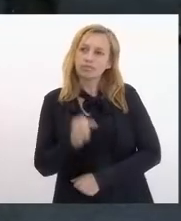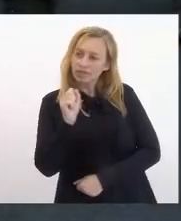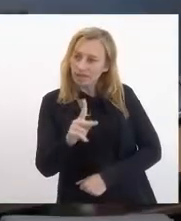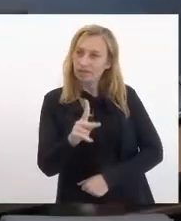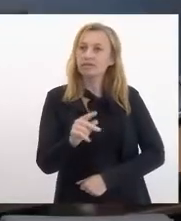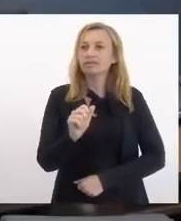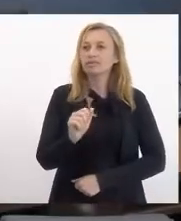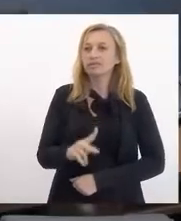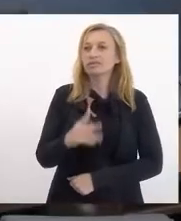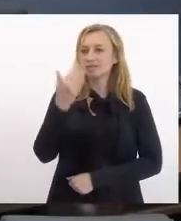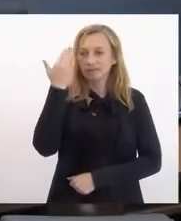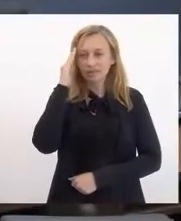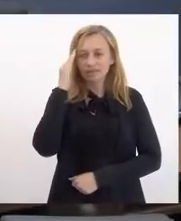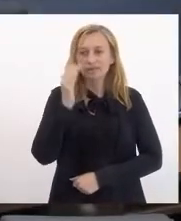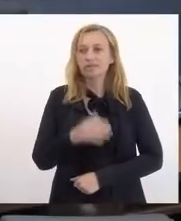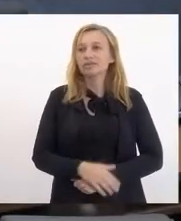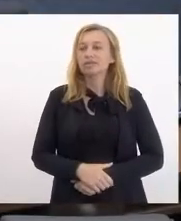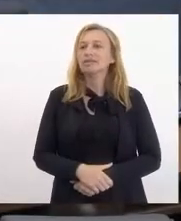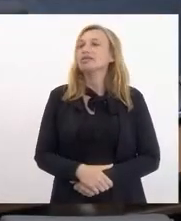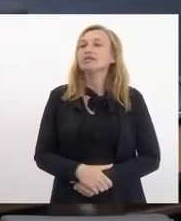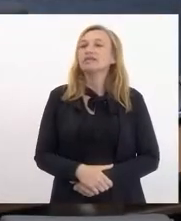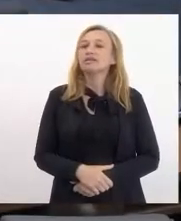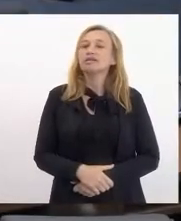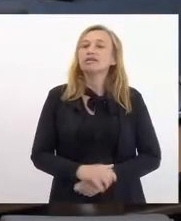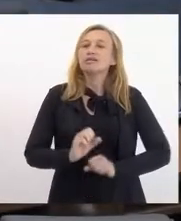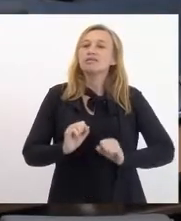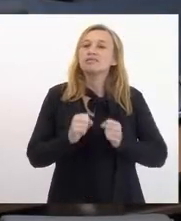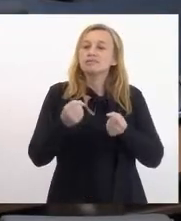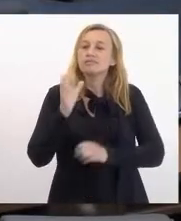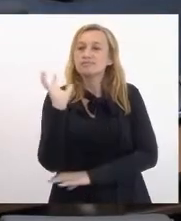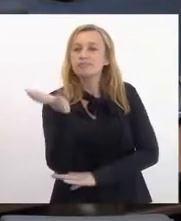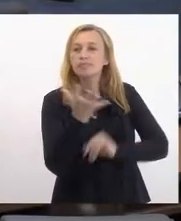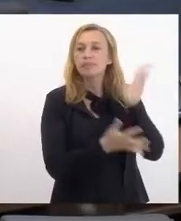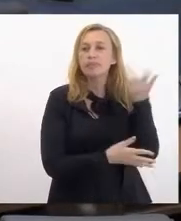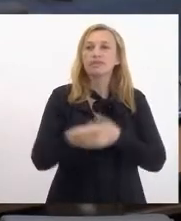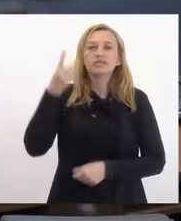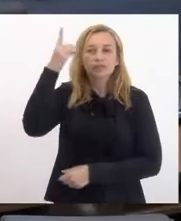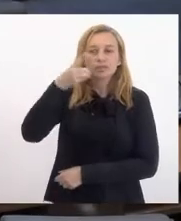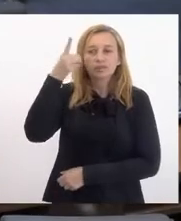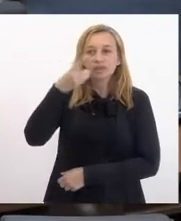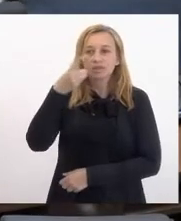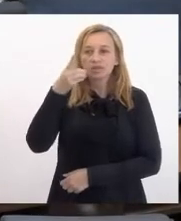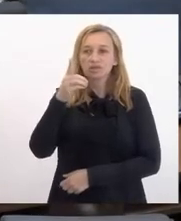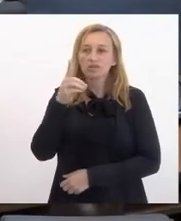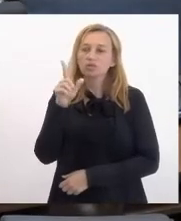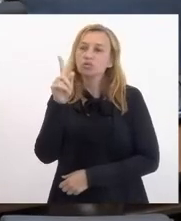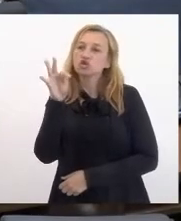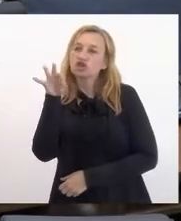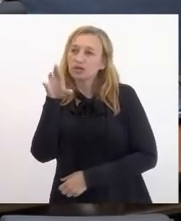Ok, entendido. Em defesa do meio ambiente, deputado Gustavo Schmidt.